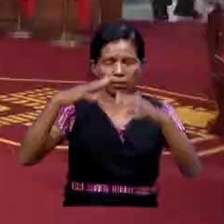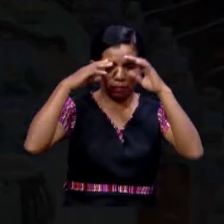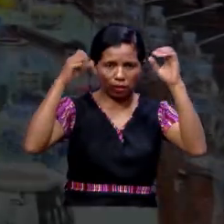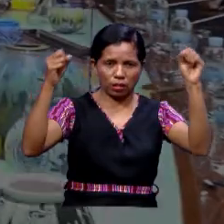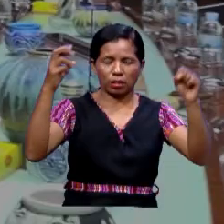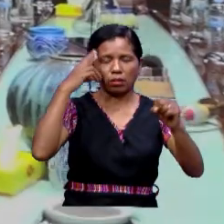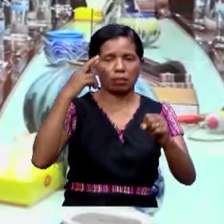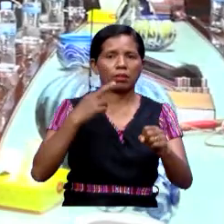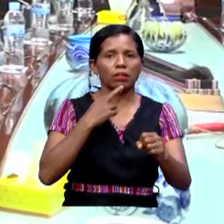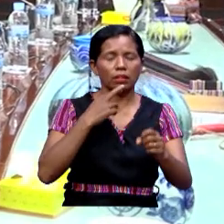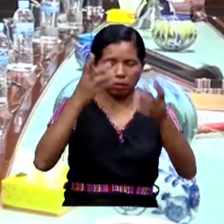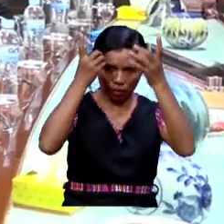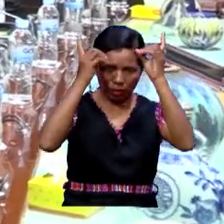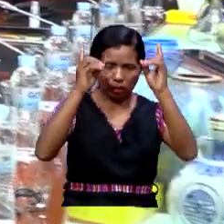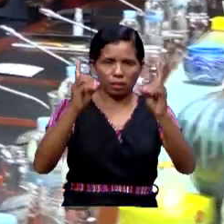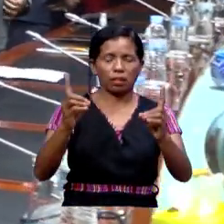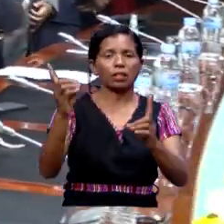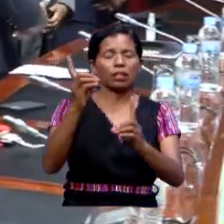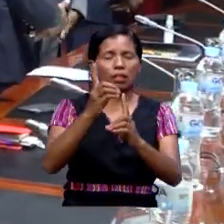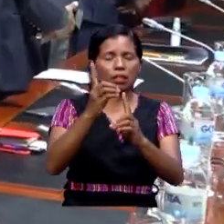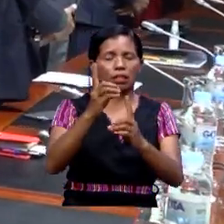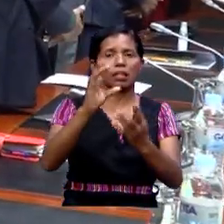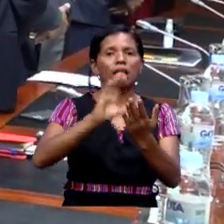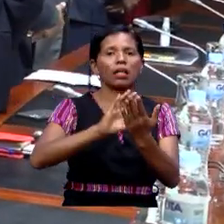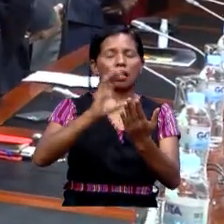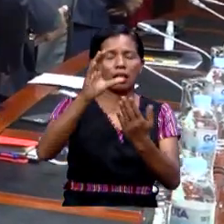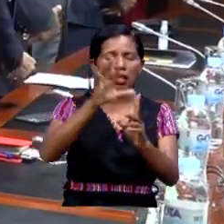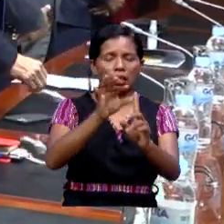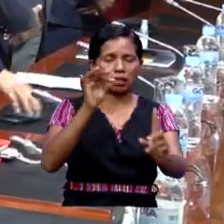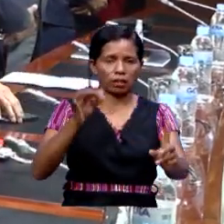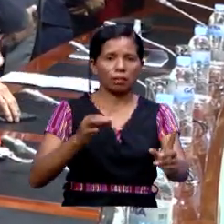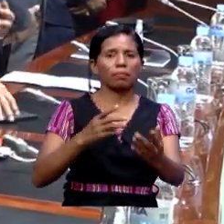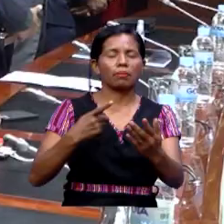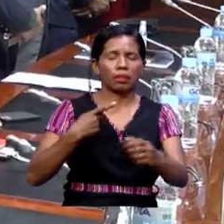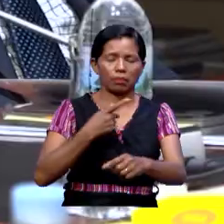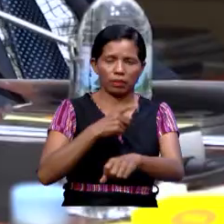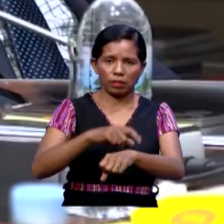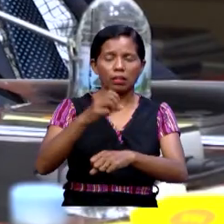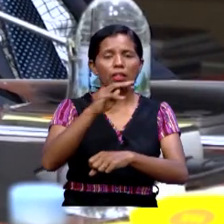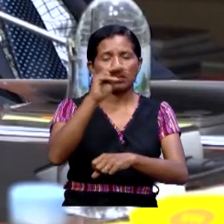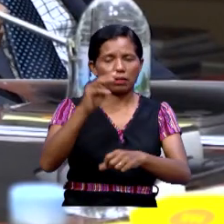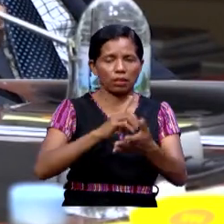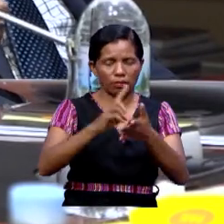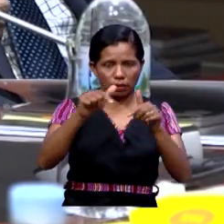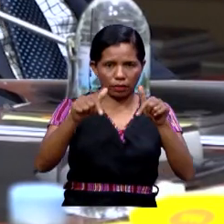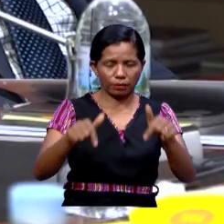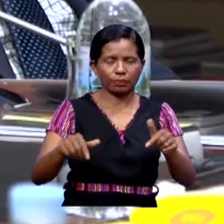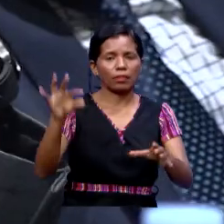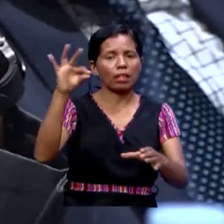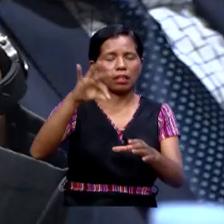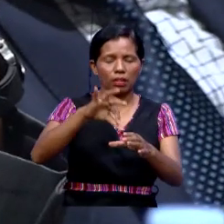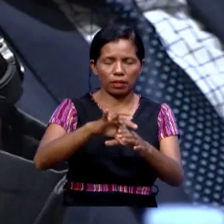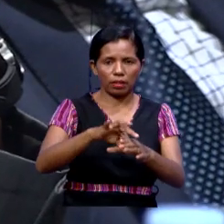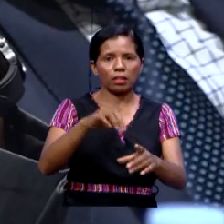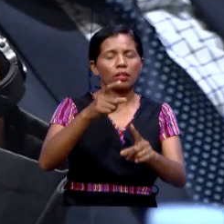Horta decreta loron eleição parlamentar tinangne iha segunda semana oin. Tuir chef estado posibilidade eleição geral se acontece